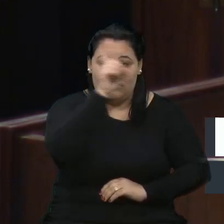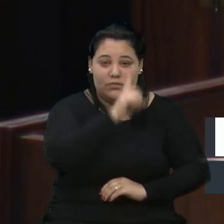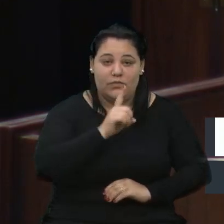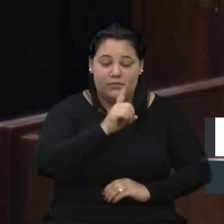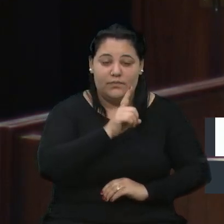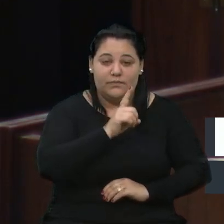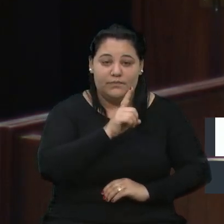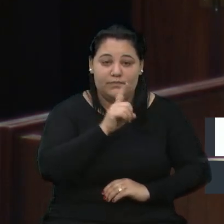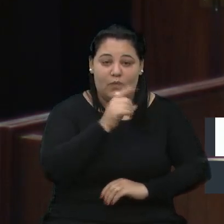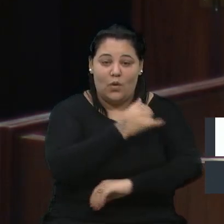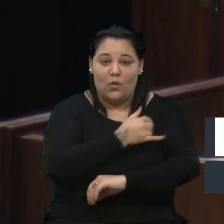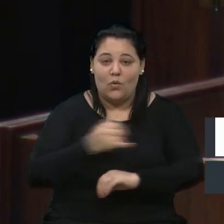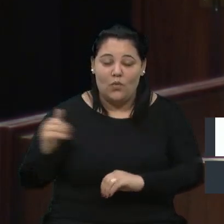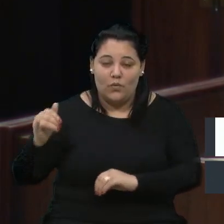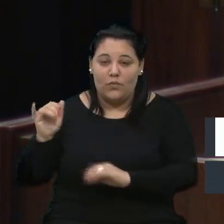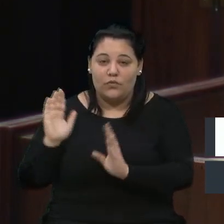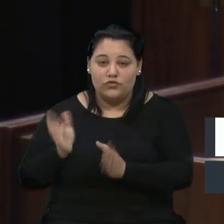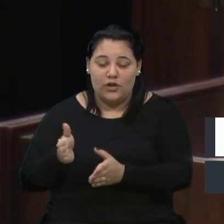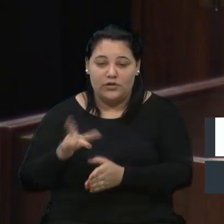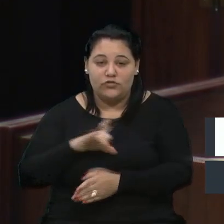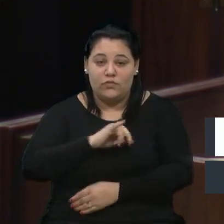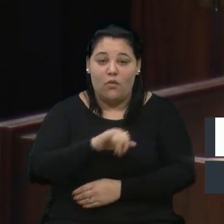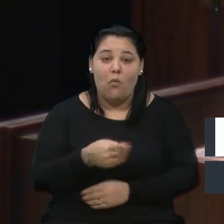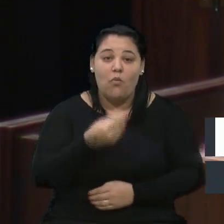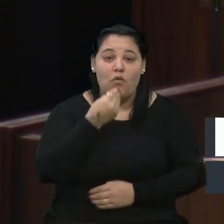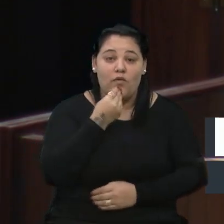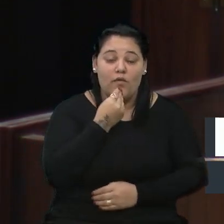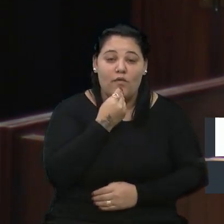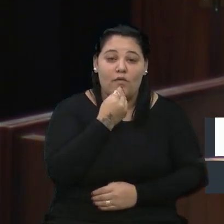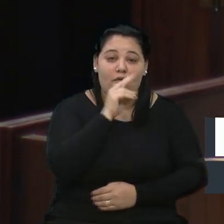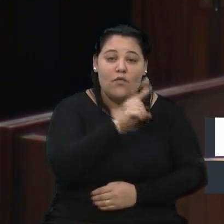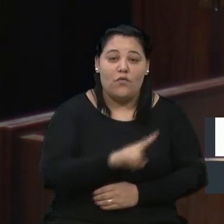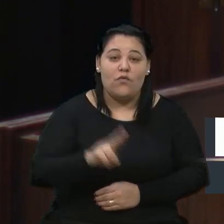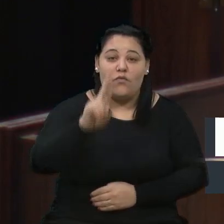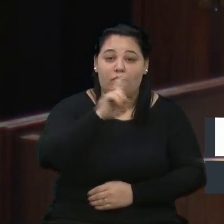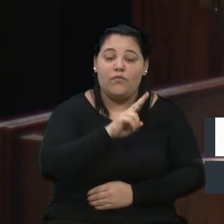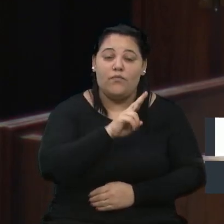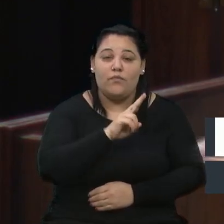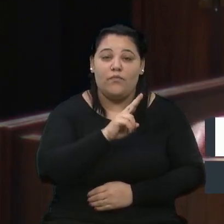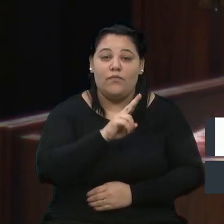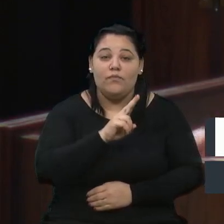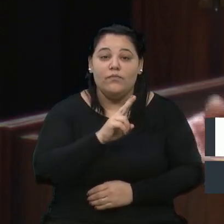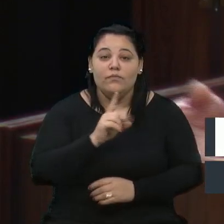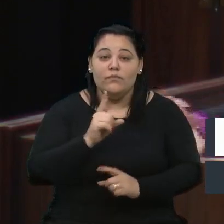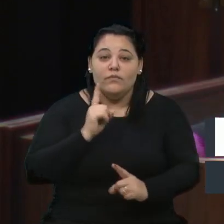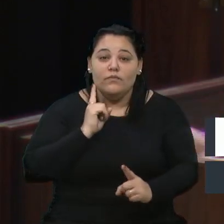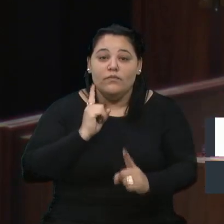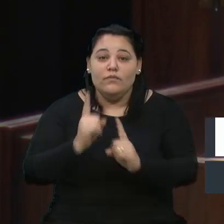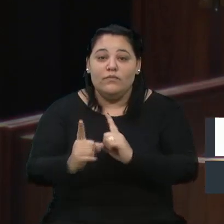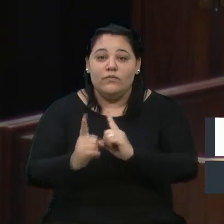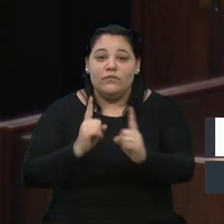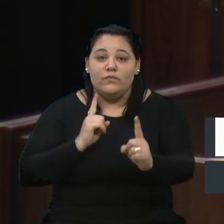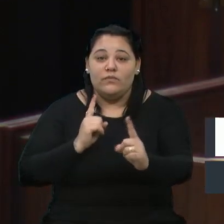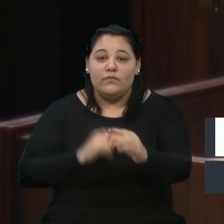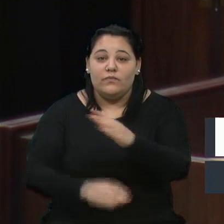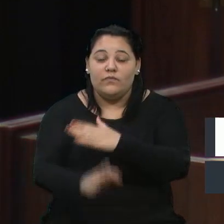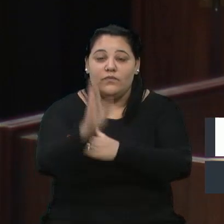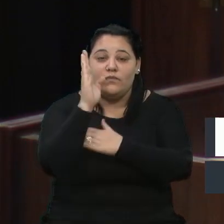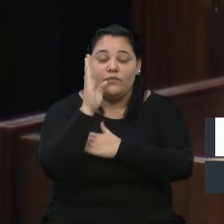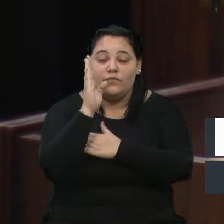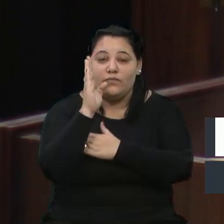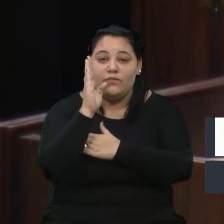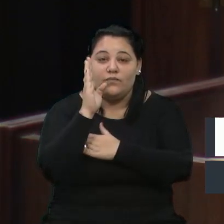que passou, tive a oportunidade de usar a Rota do Sol. Viajei para o litoral à